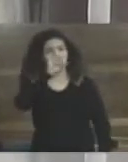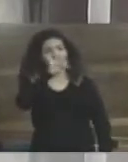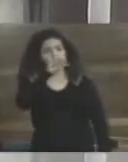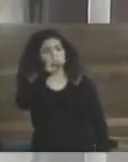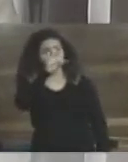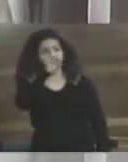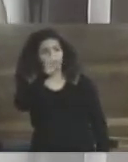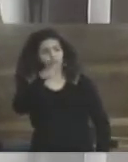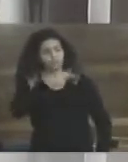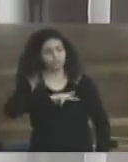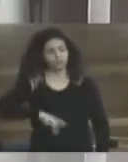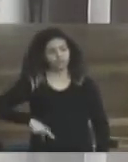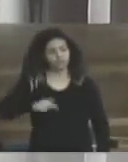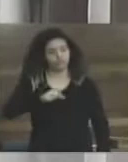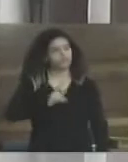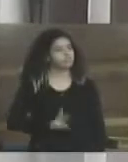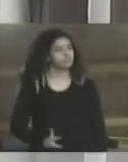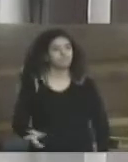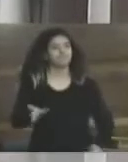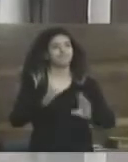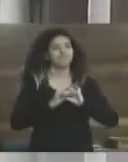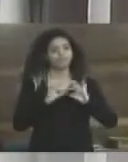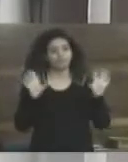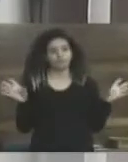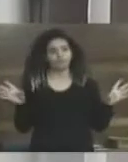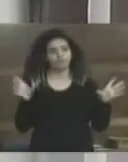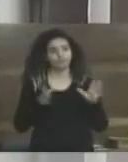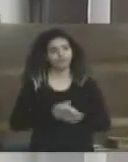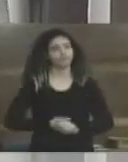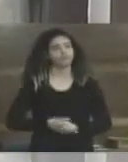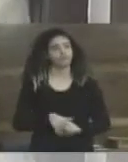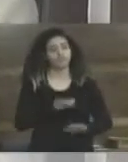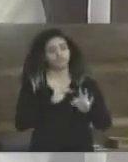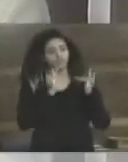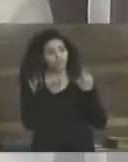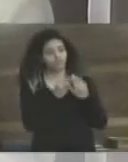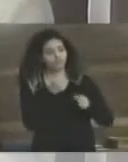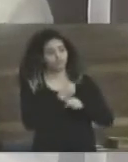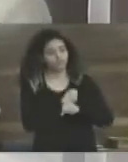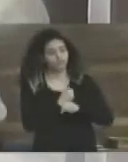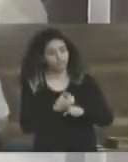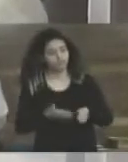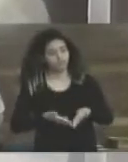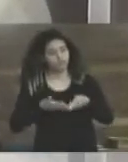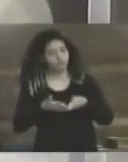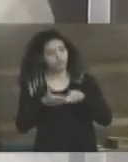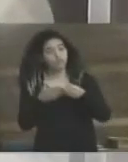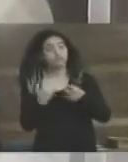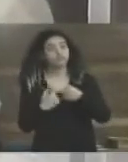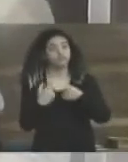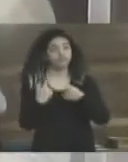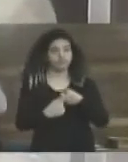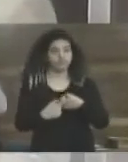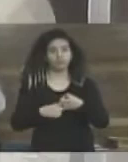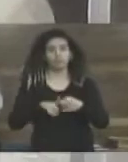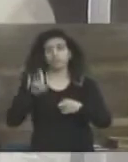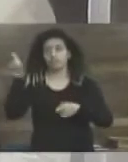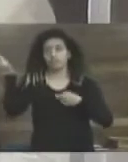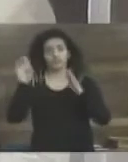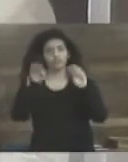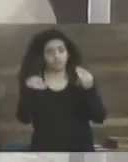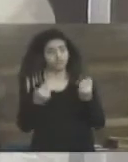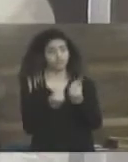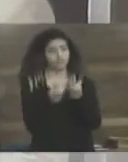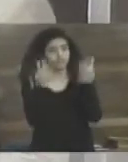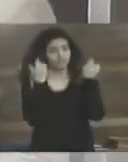era presidente dessa casa, sempre se colocou à disposição da família metalúrgica, porque aquele estaleiro aberto,